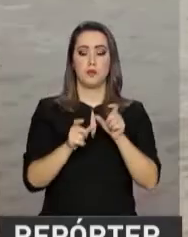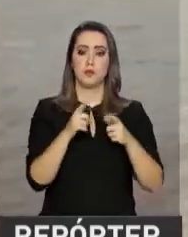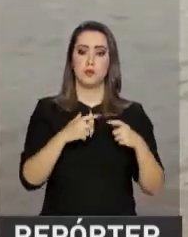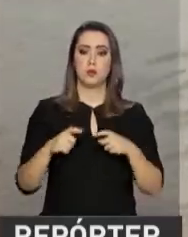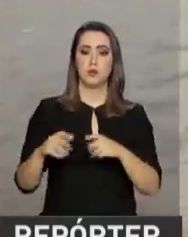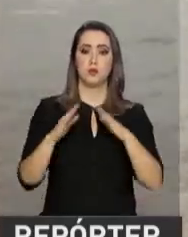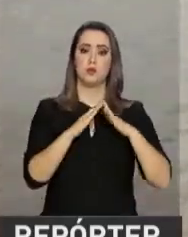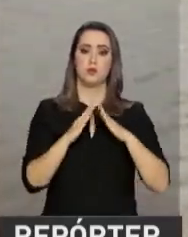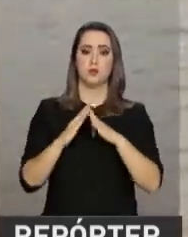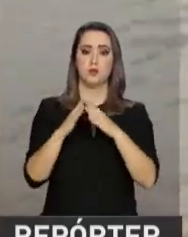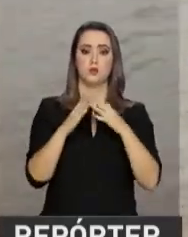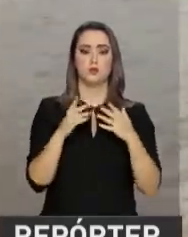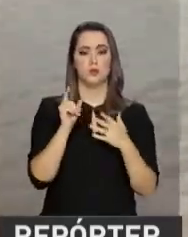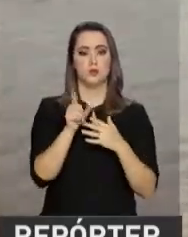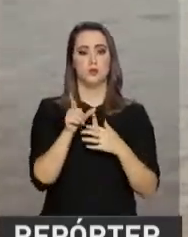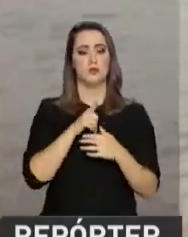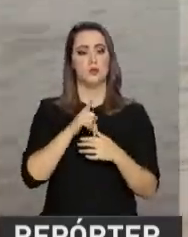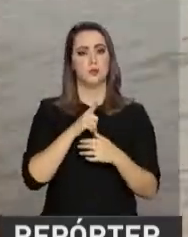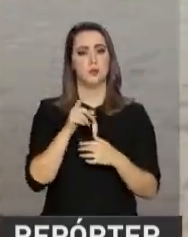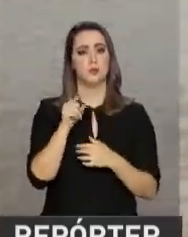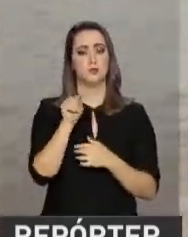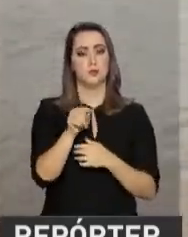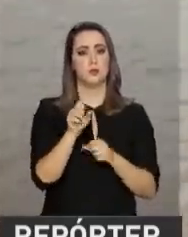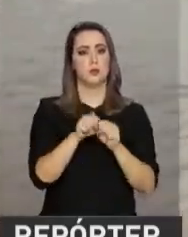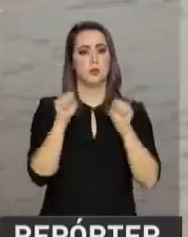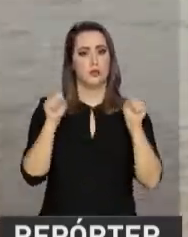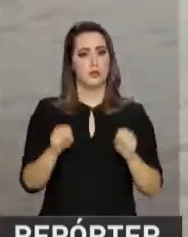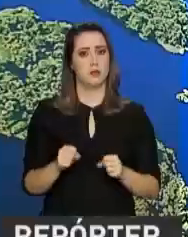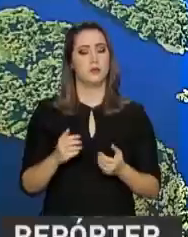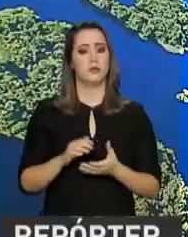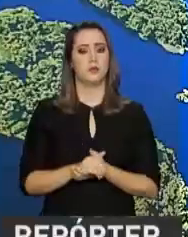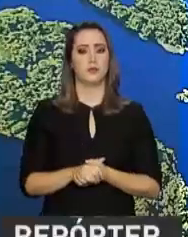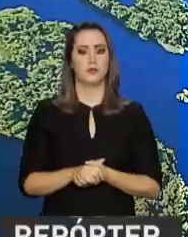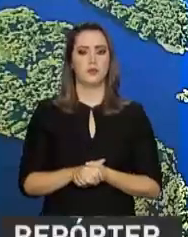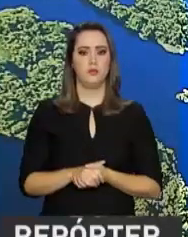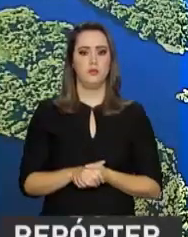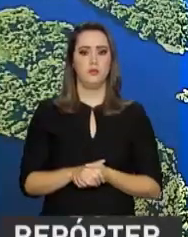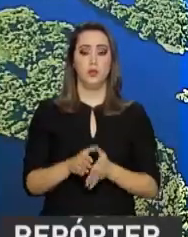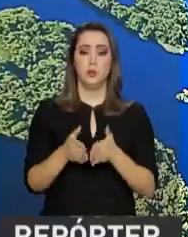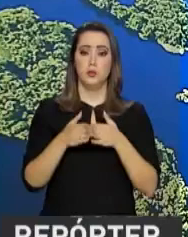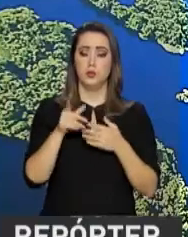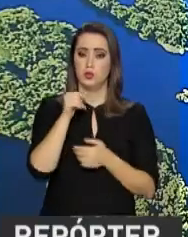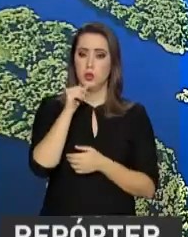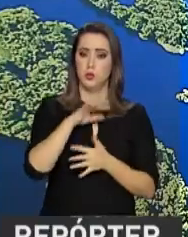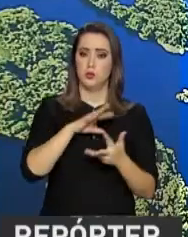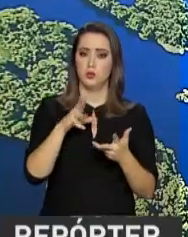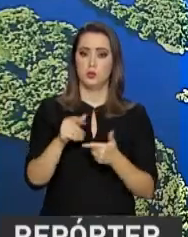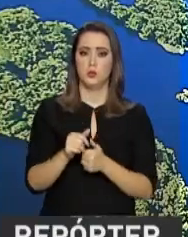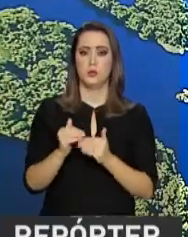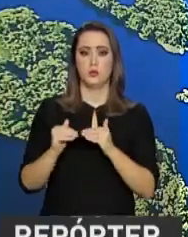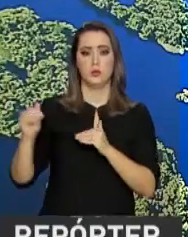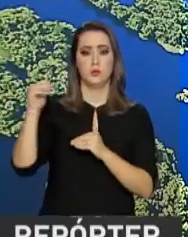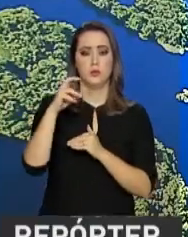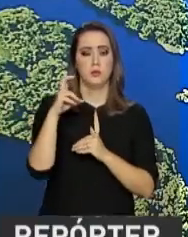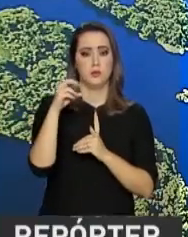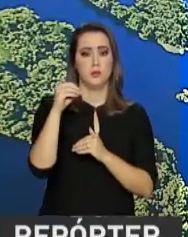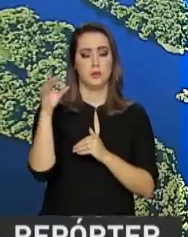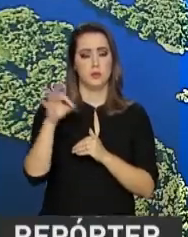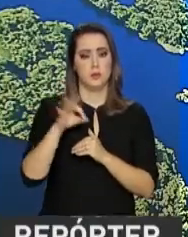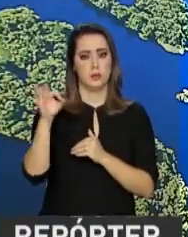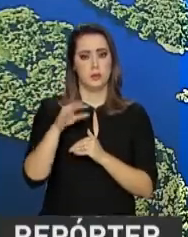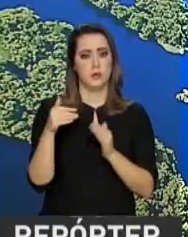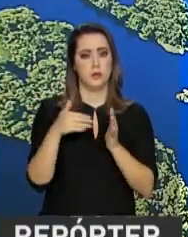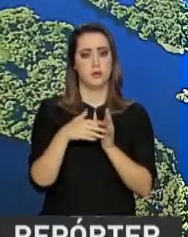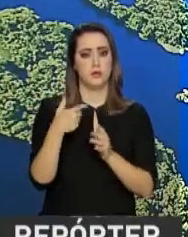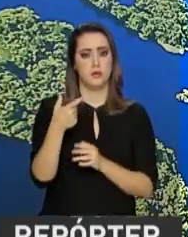a de consumo que tiverem esses sistemas instalados a demanda por água no mundo vai aumentar em 50% até 2030